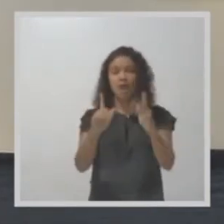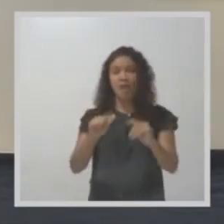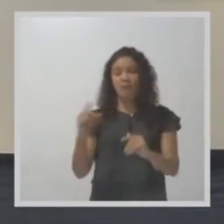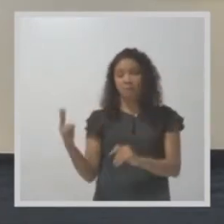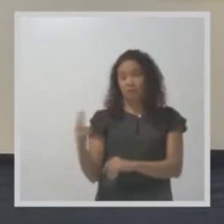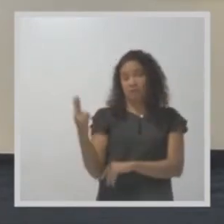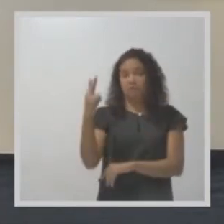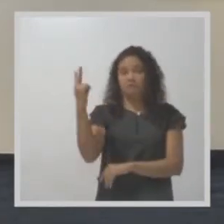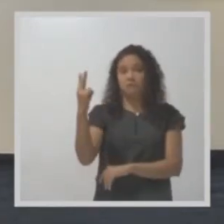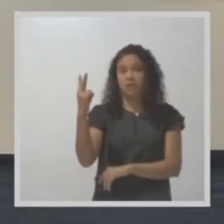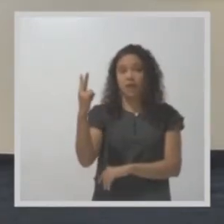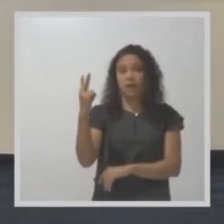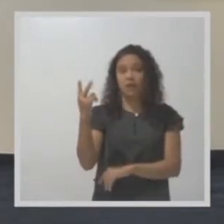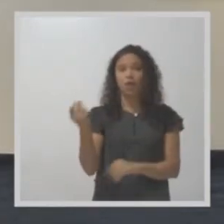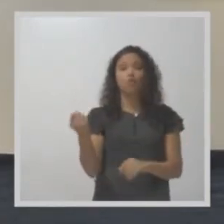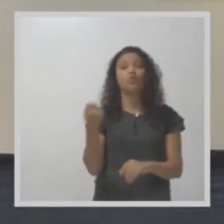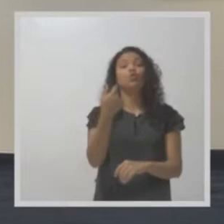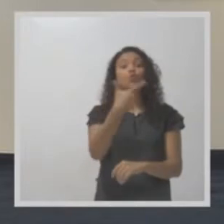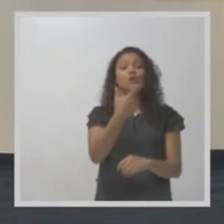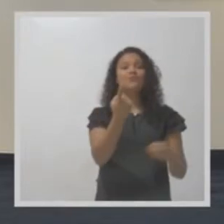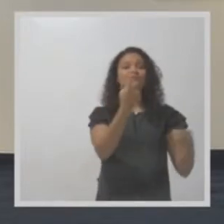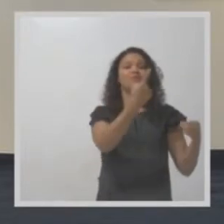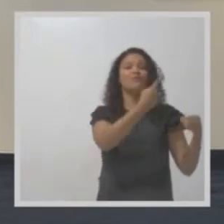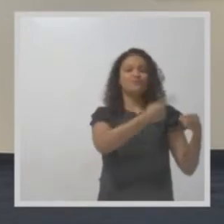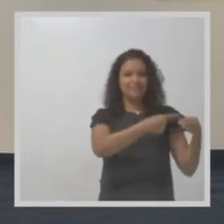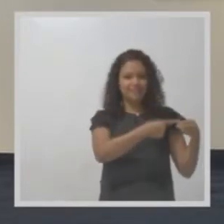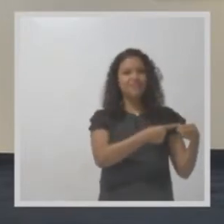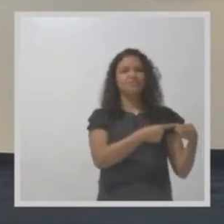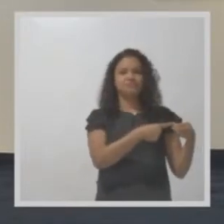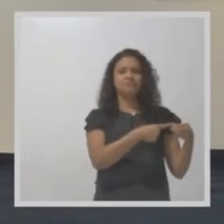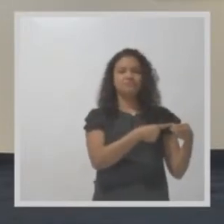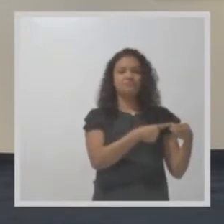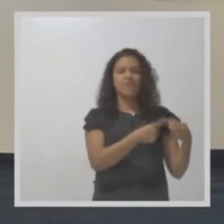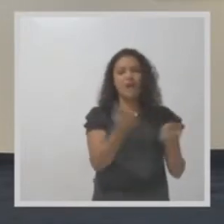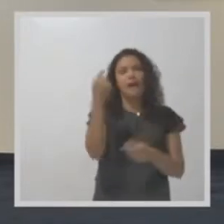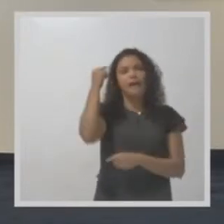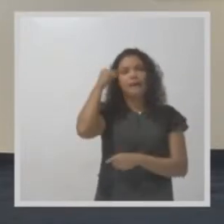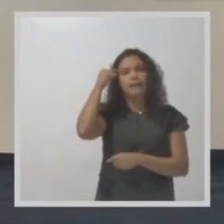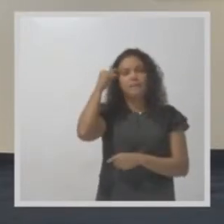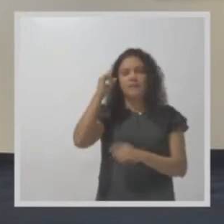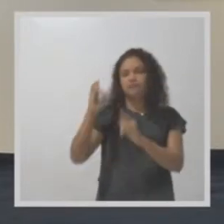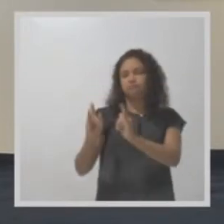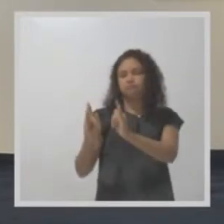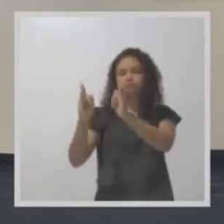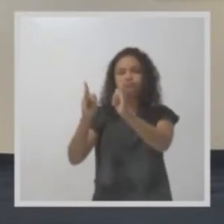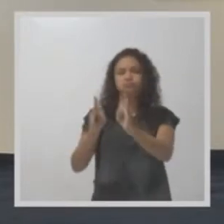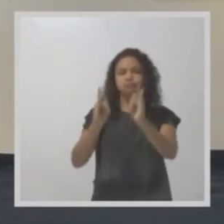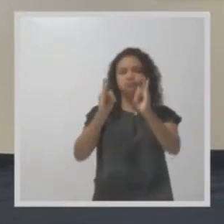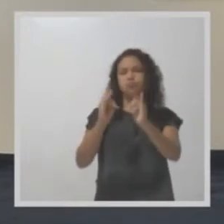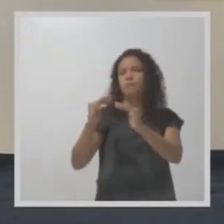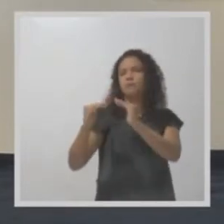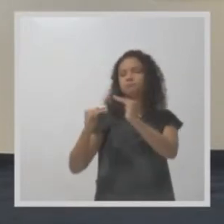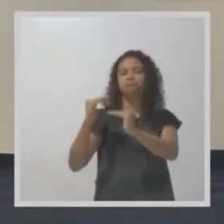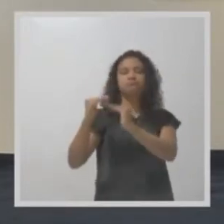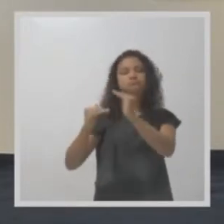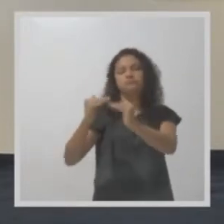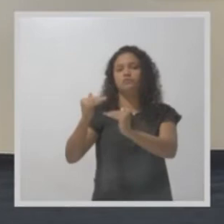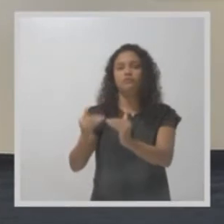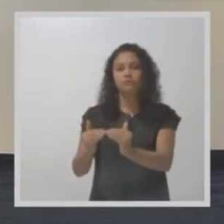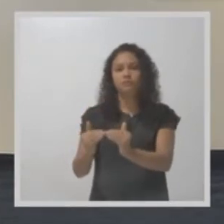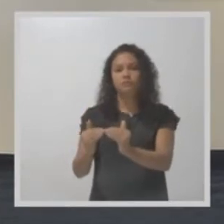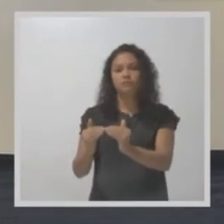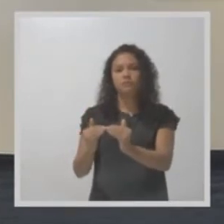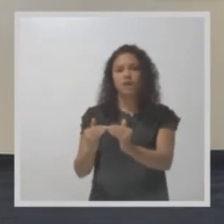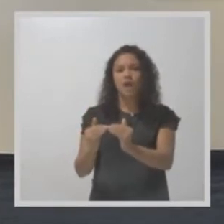se pensa o quê? Que tudo que tem na cidade é mais prestigiado, é mais desenvolvido. Essa